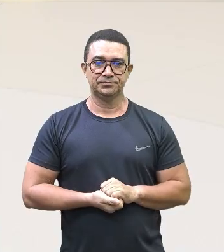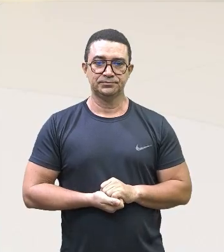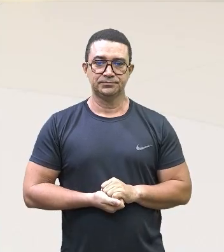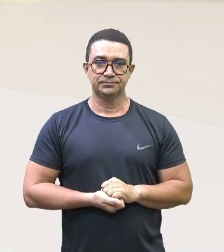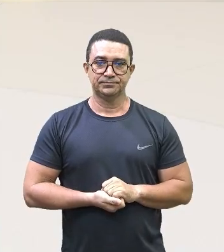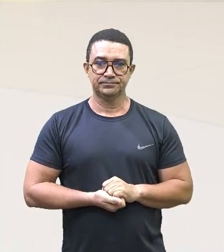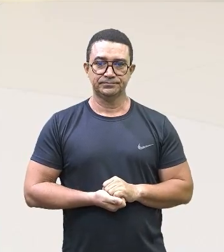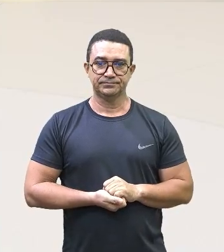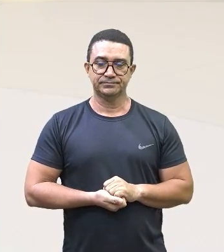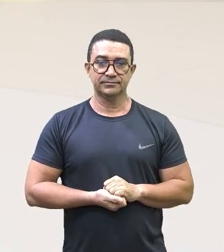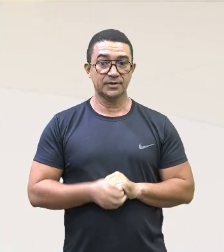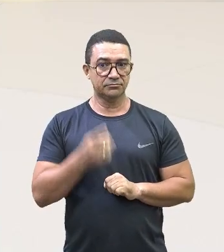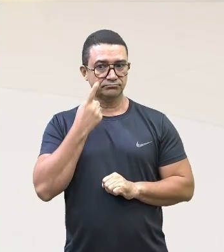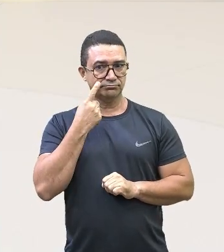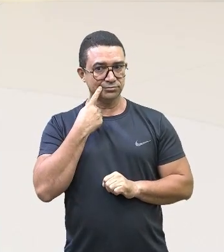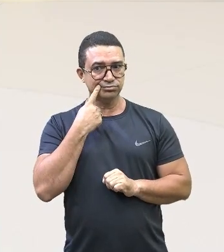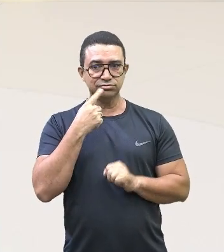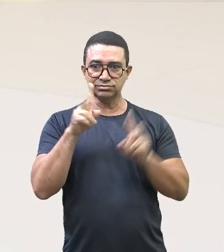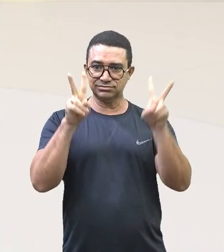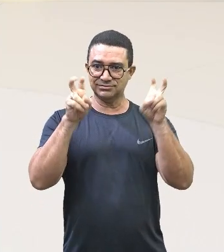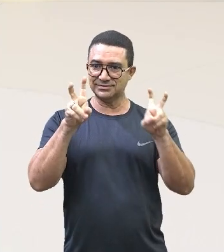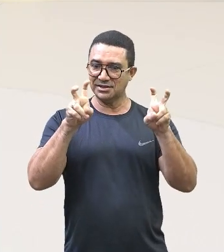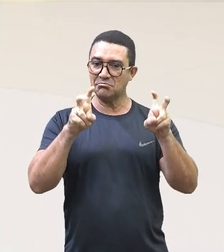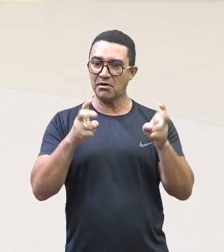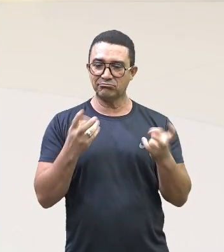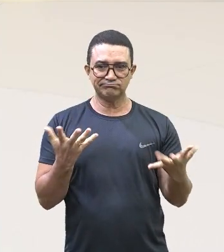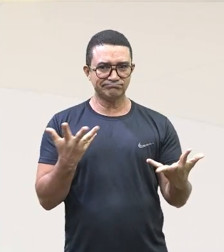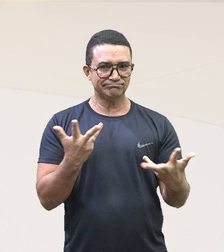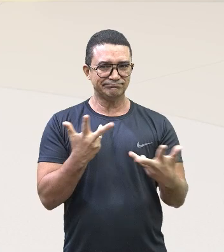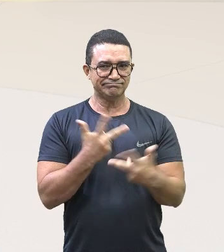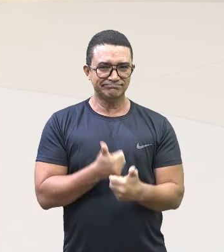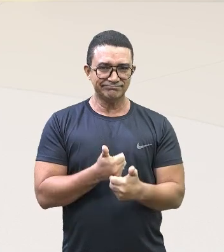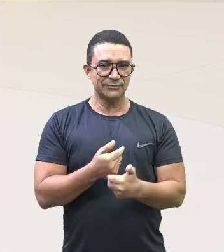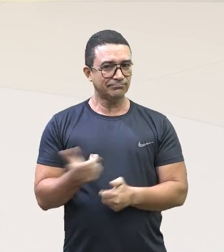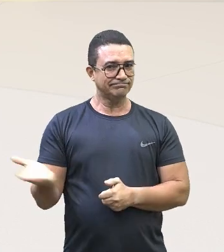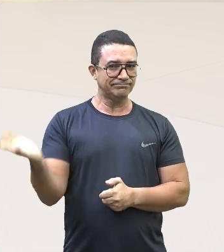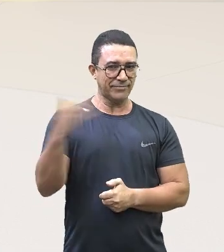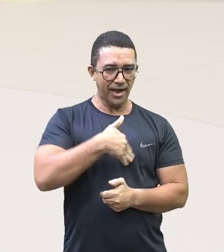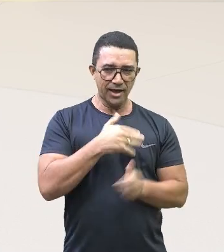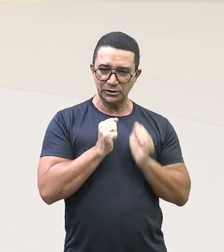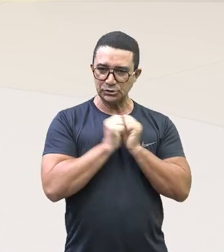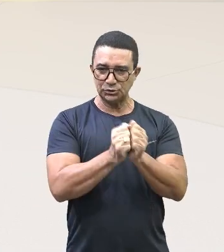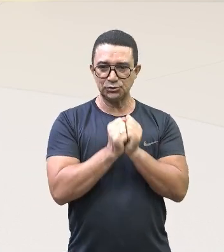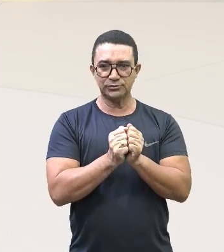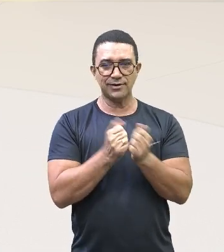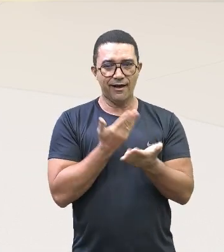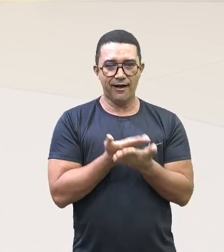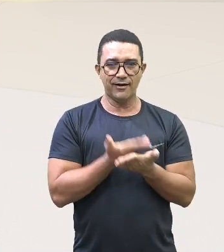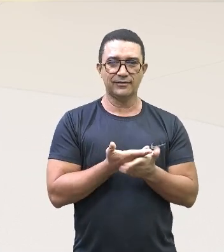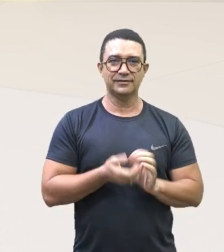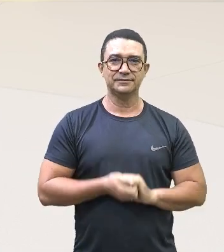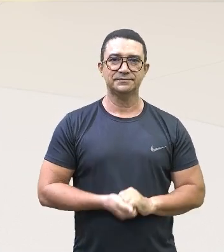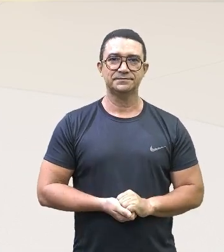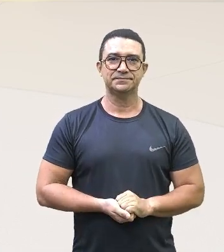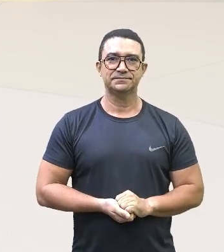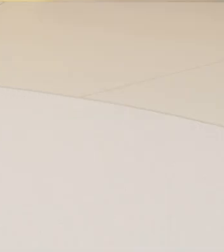ultraprocessados. Olha só que assunto interessante, hein? Portanto, venham comigo e vamos à nossa aula.